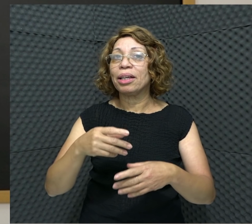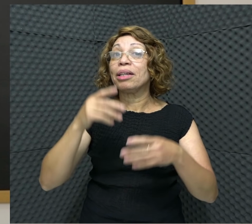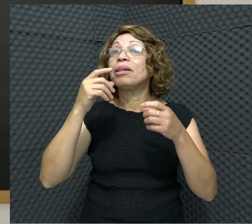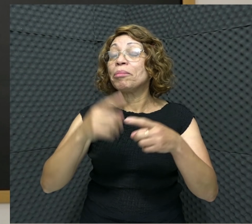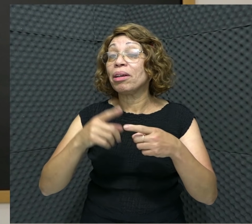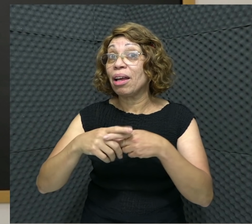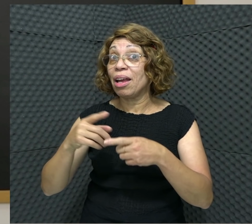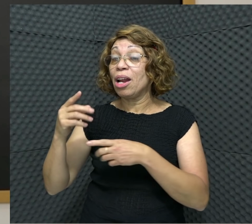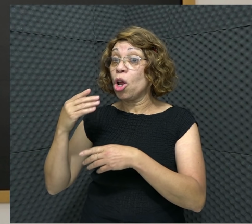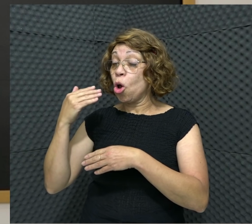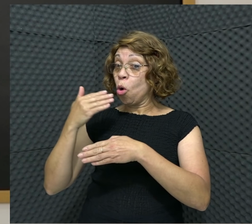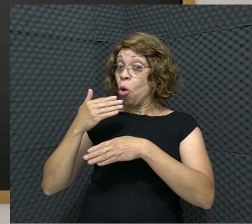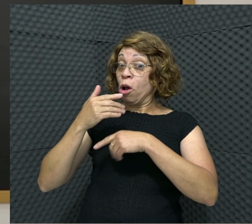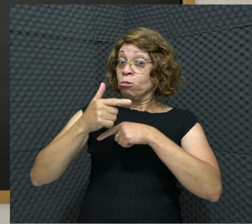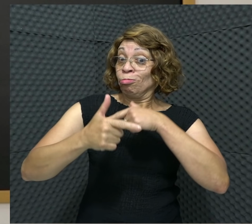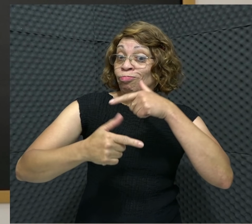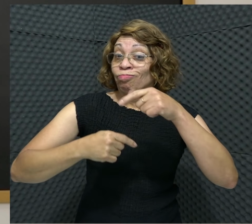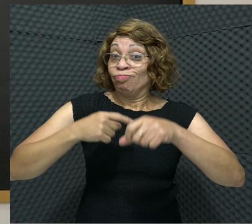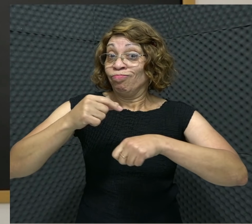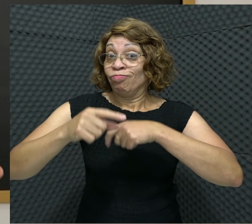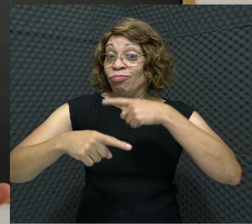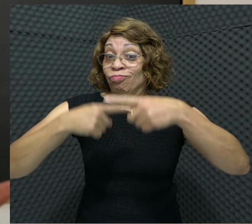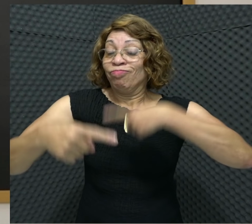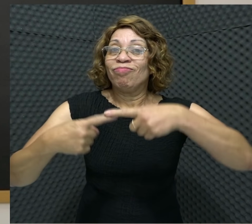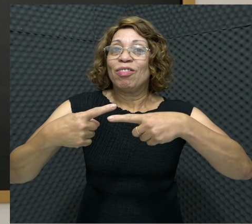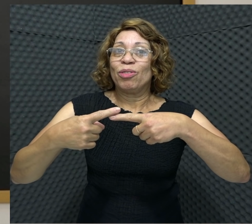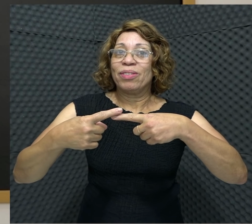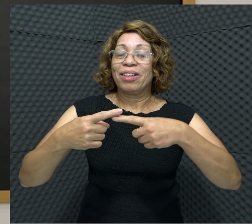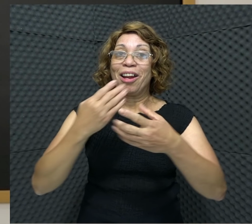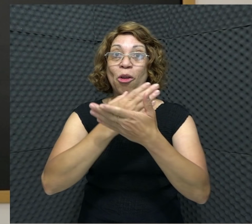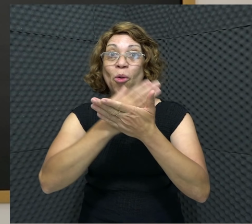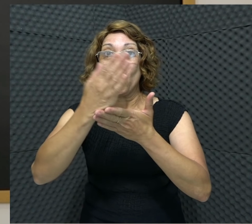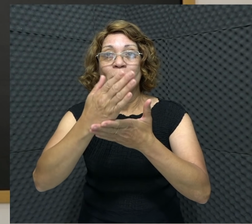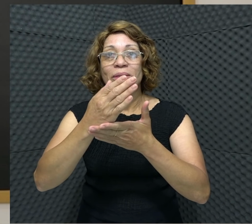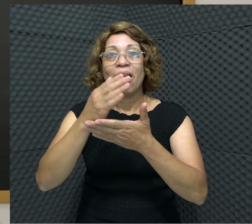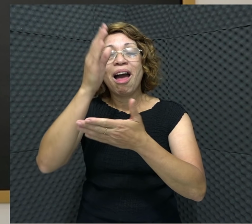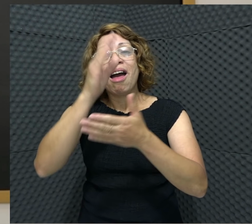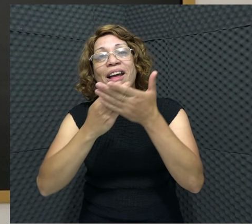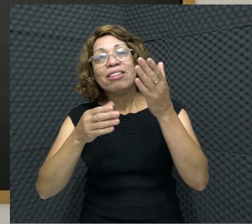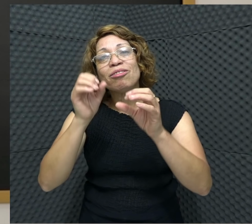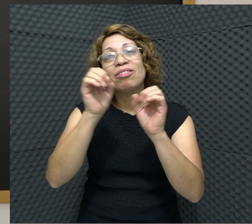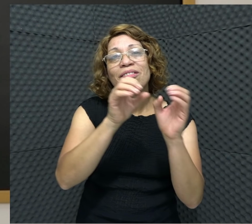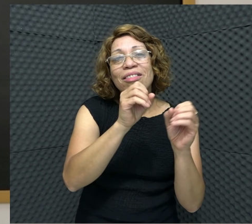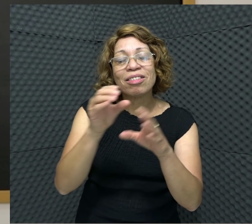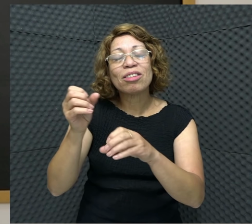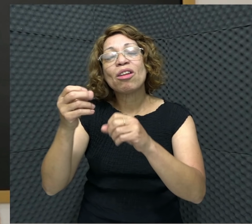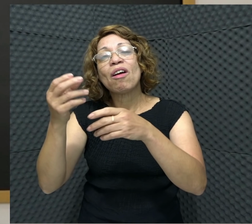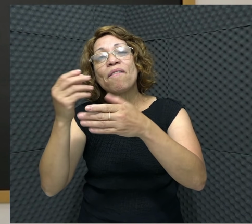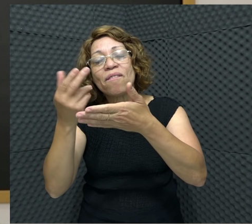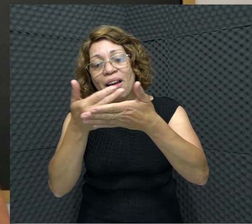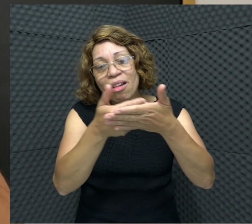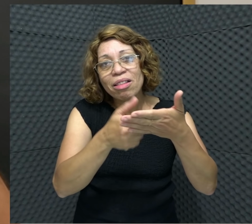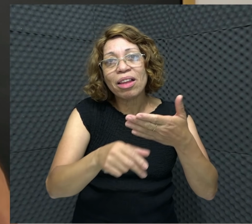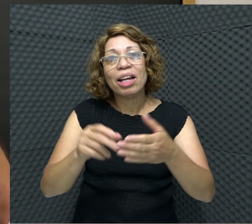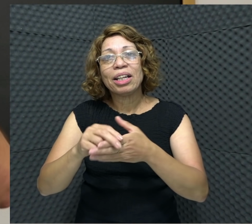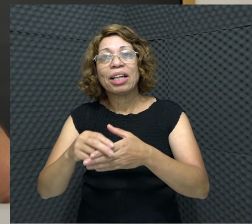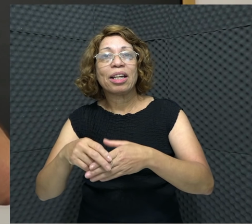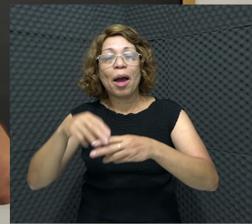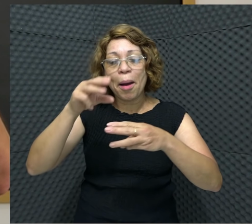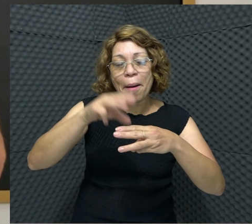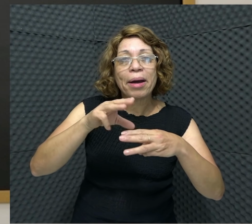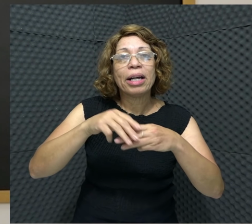sobre o pai da matemática, ele trouxe grande evolução para essa ciência, ele consolidou, ele dividiu a matemática